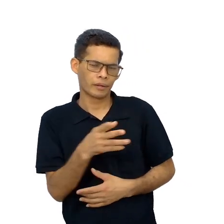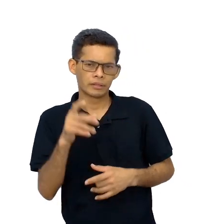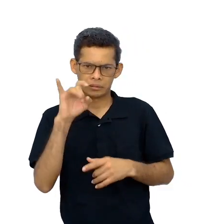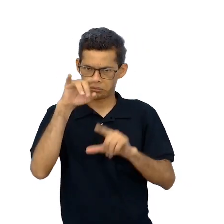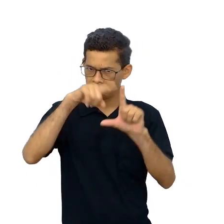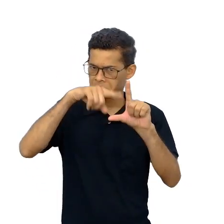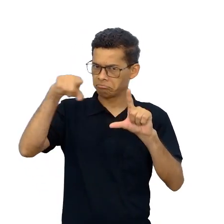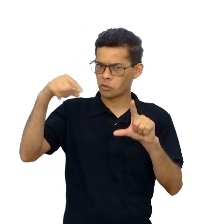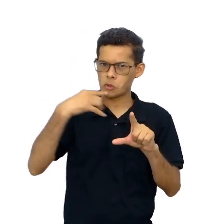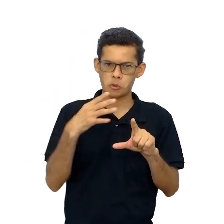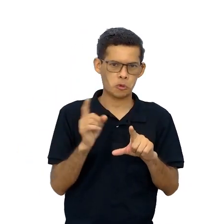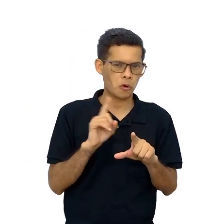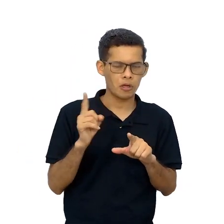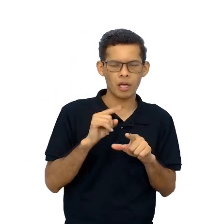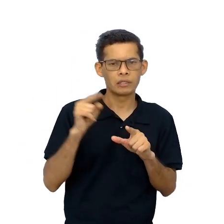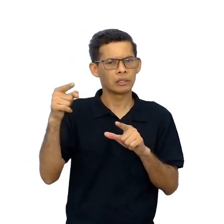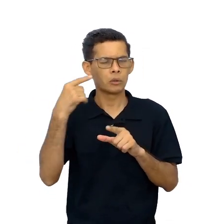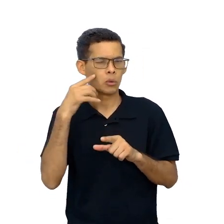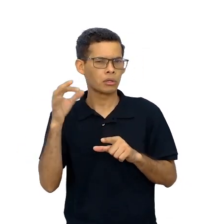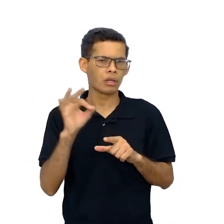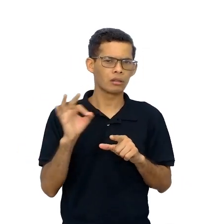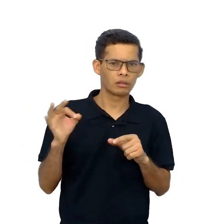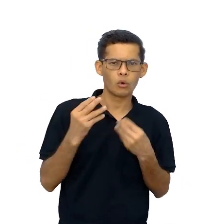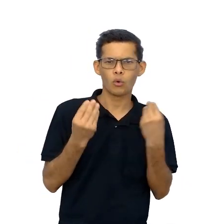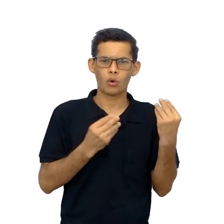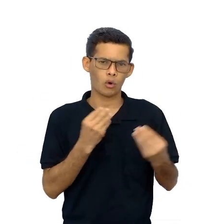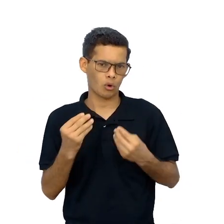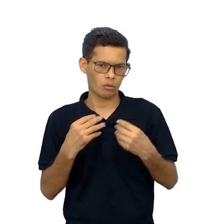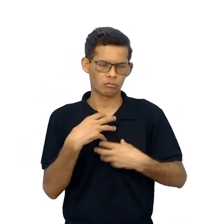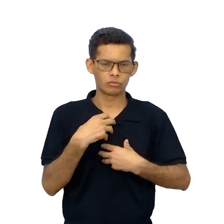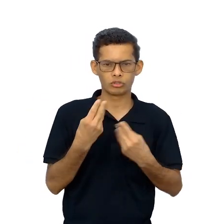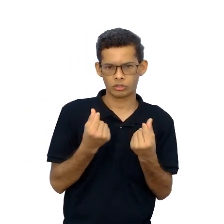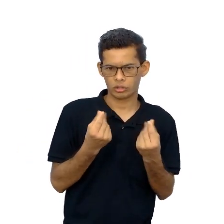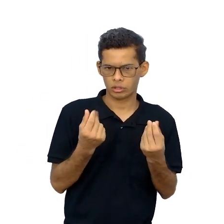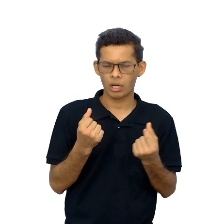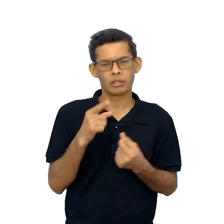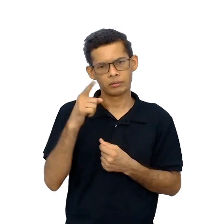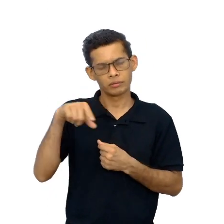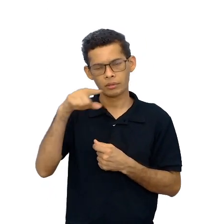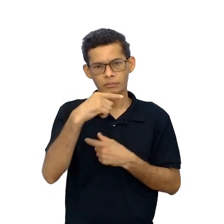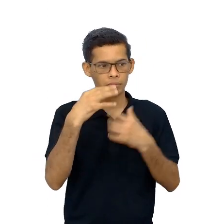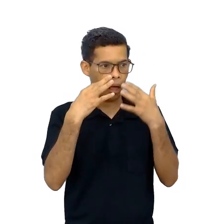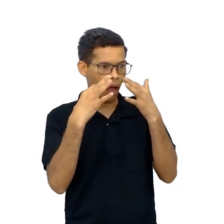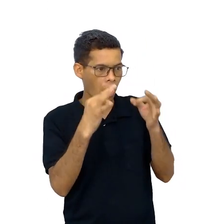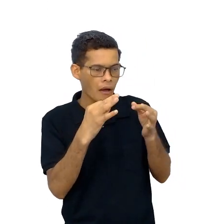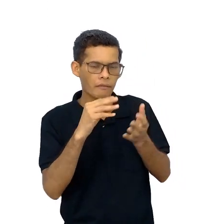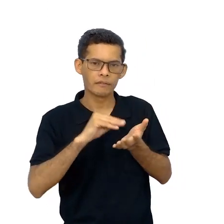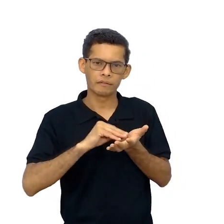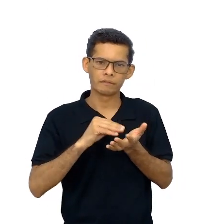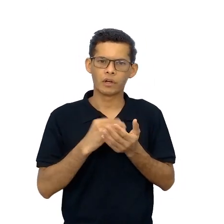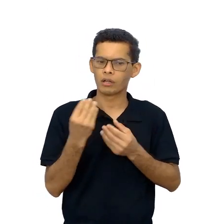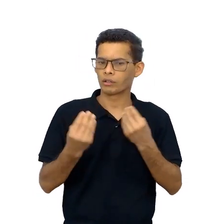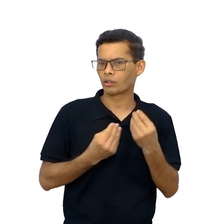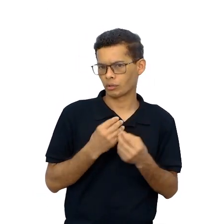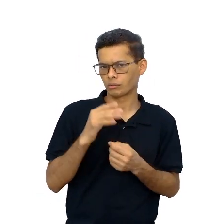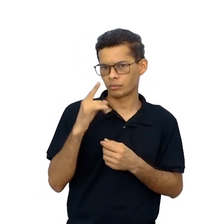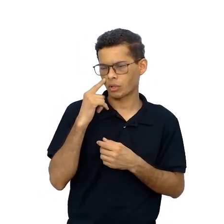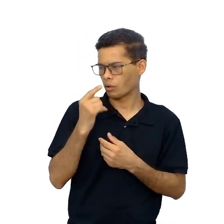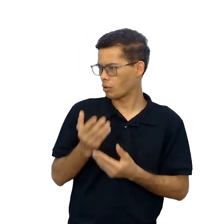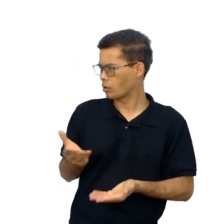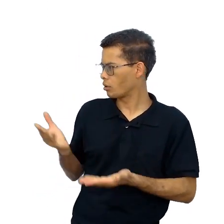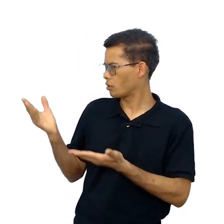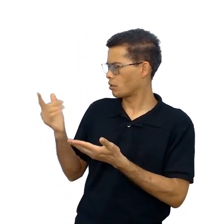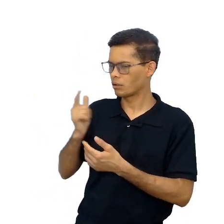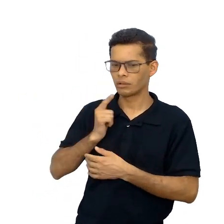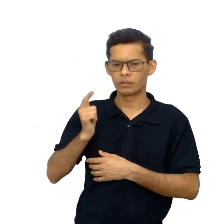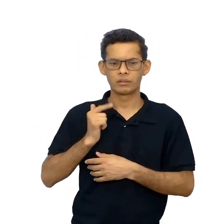não consegue interpretar, porque ela é bem, se o aluno não prestar bastante atenção, né? De acordo com esse gráfico,